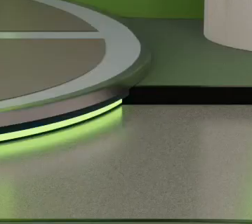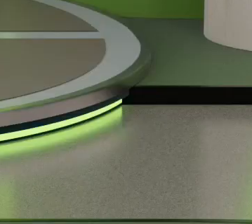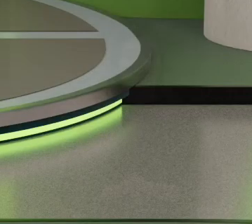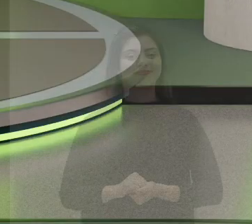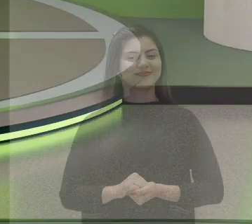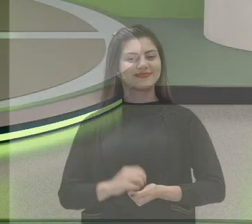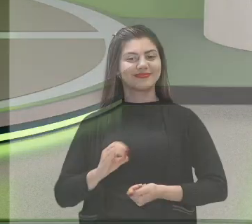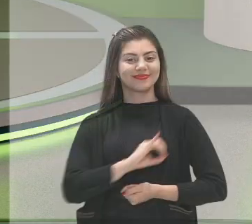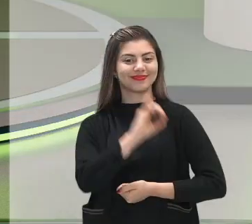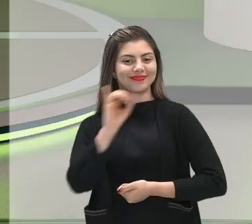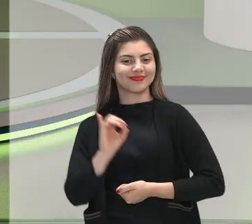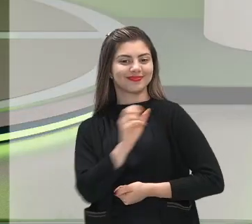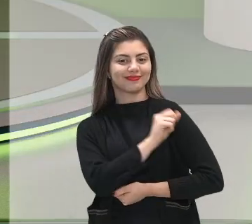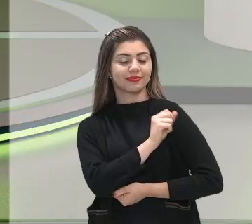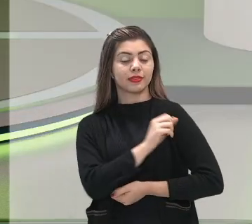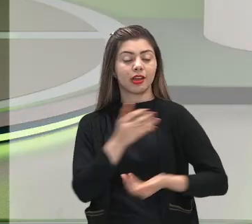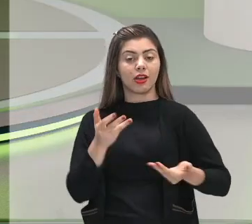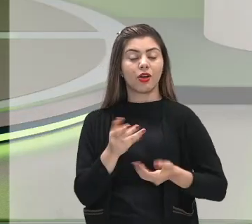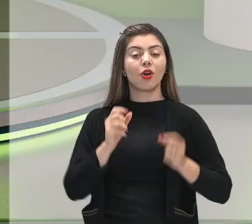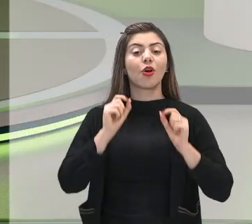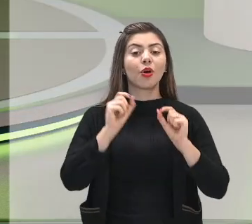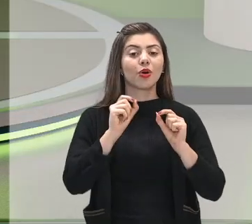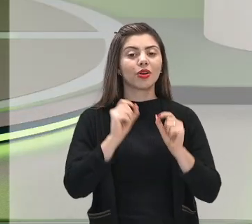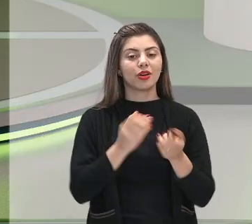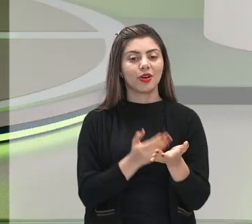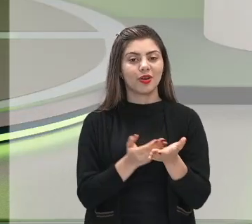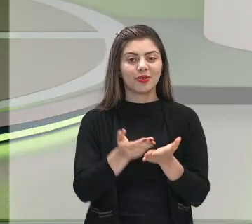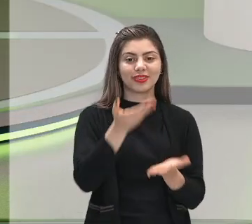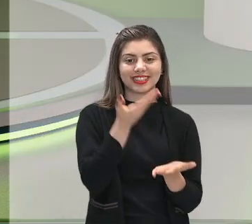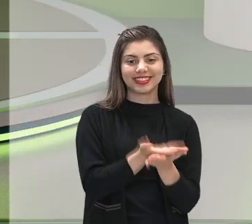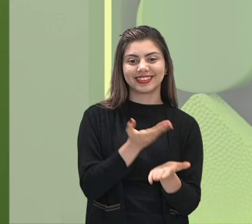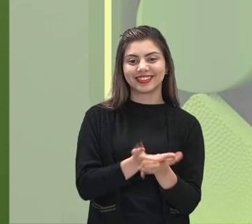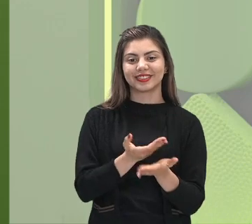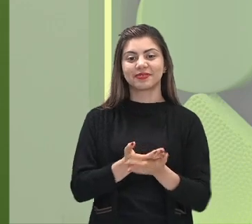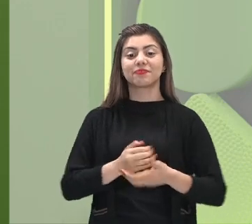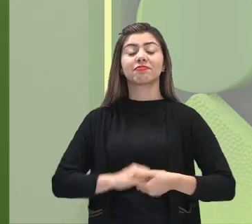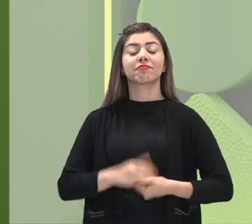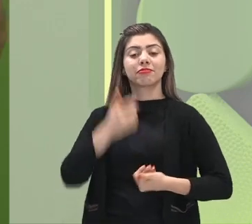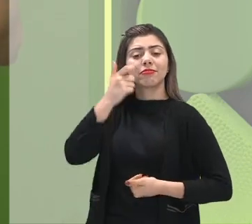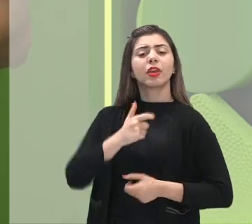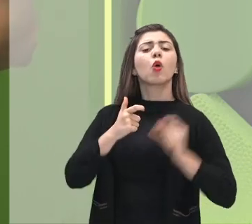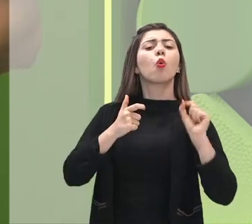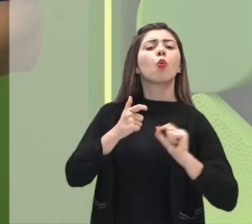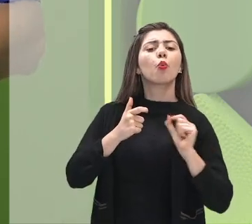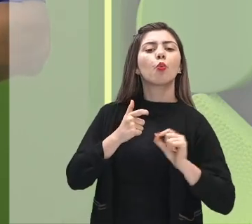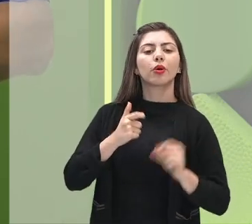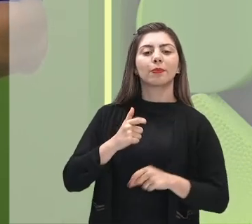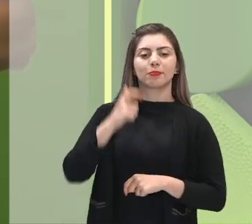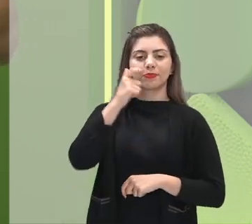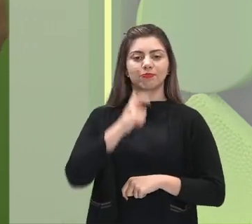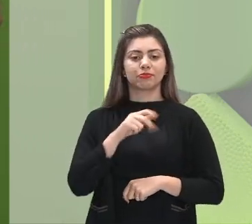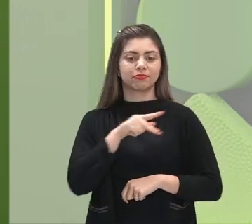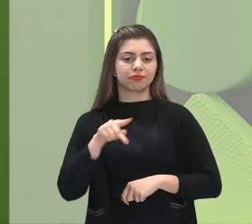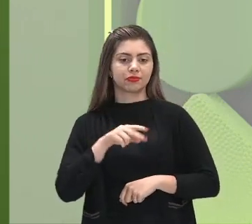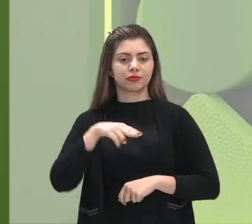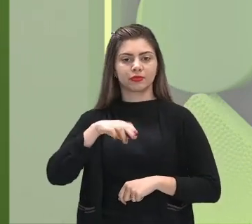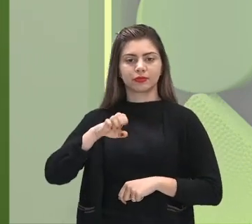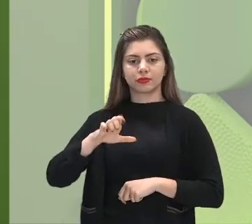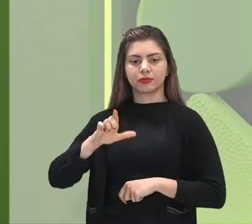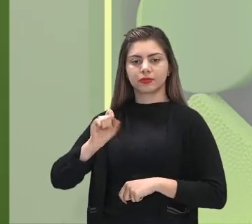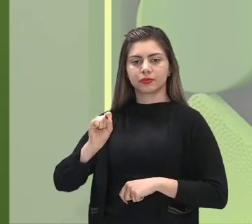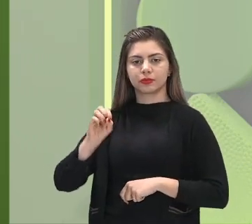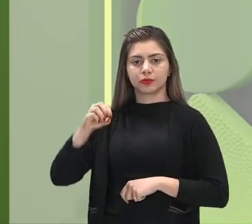Muito bem, alunos, estamos de volta agora para dar início à nossa aula. Aqui quem fala com vocês é o professor Nelson Bezerra e agora